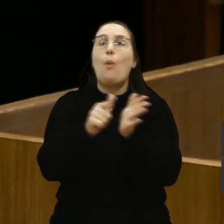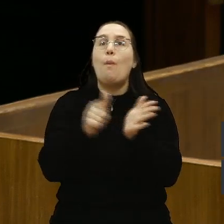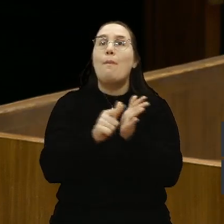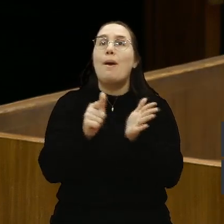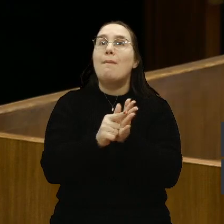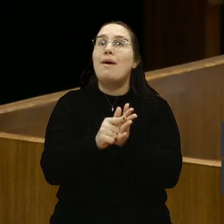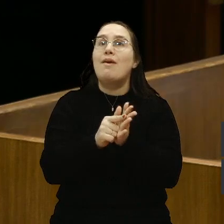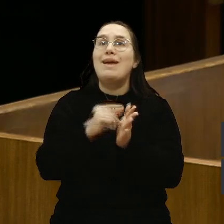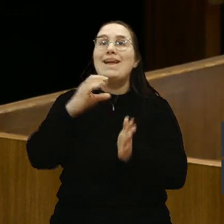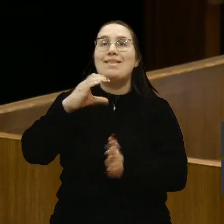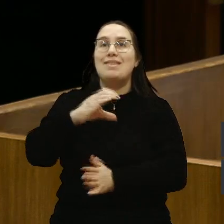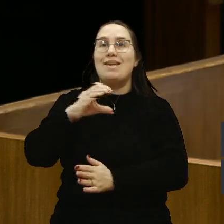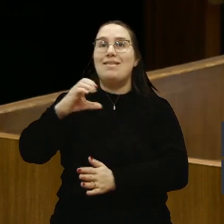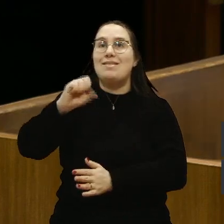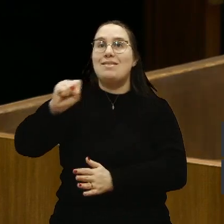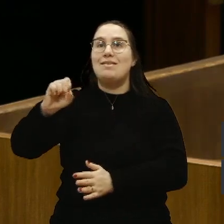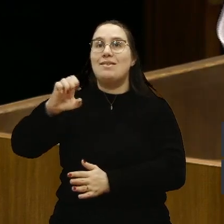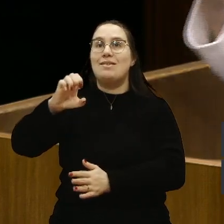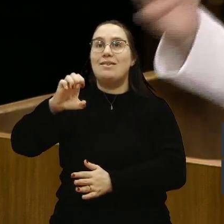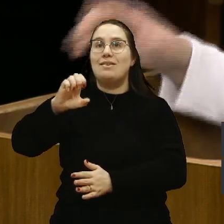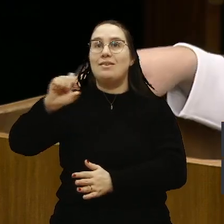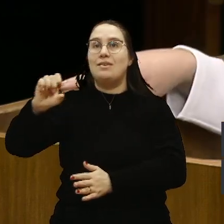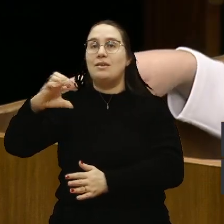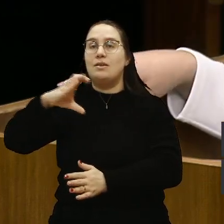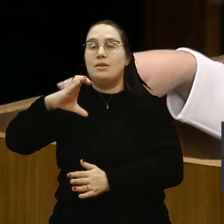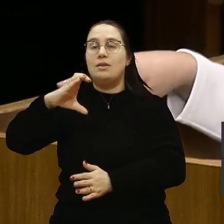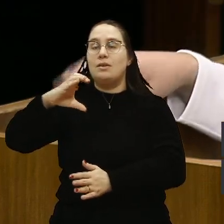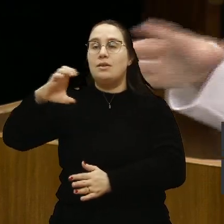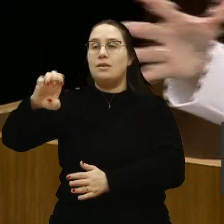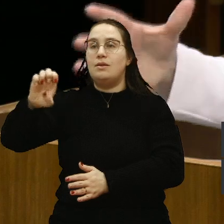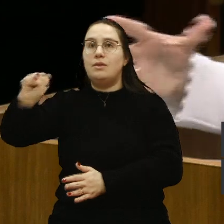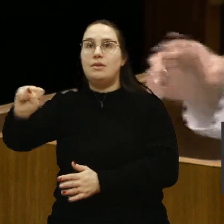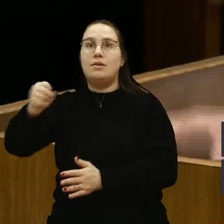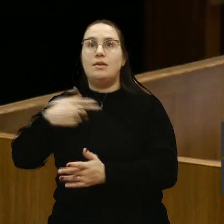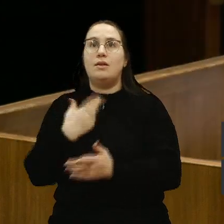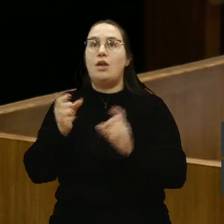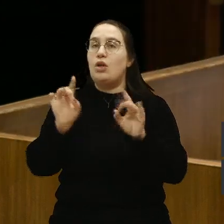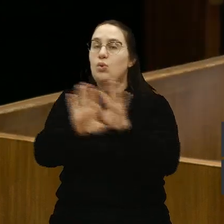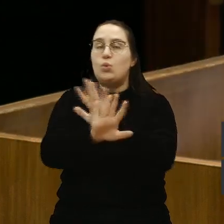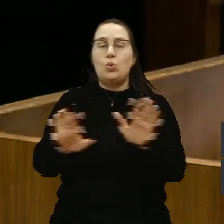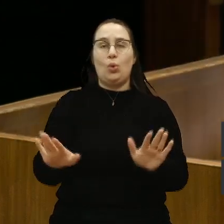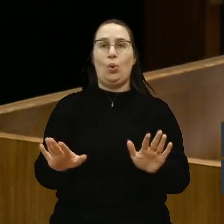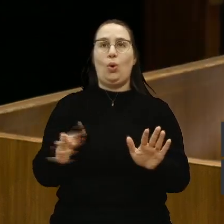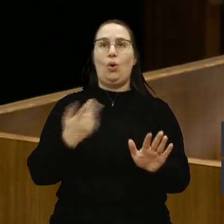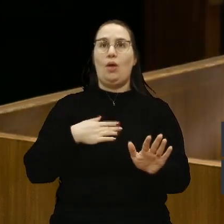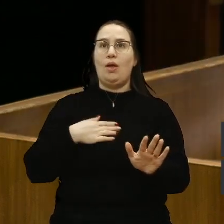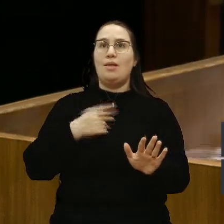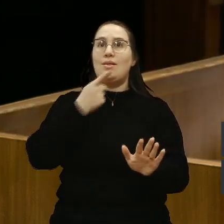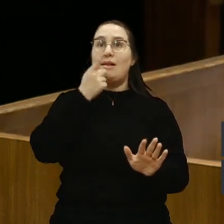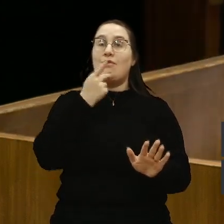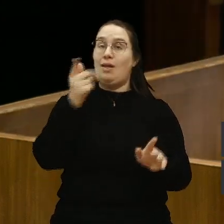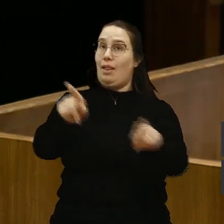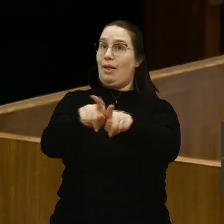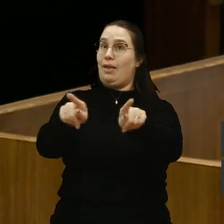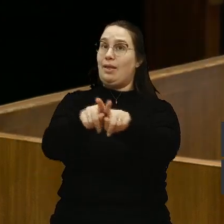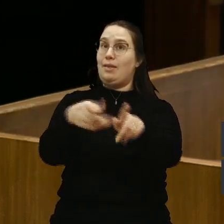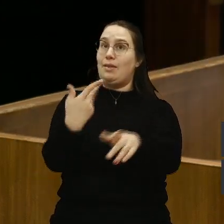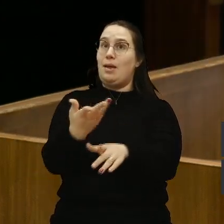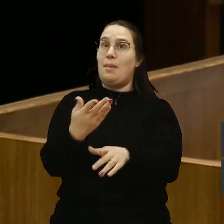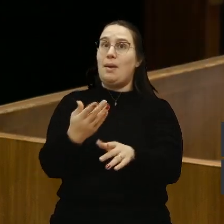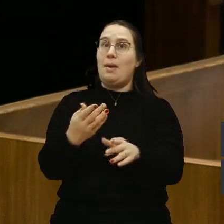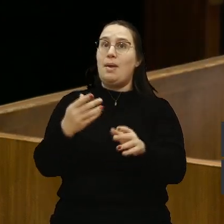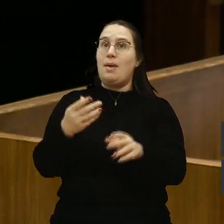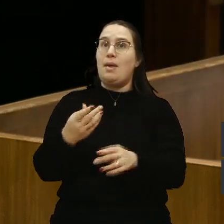o CES, não fica para a pessoa saber exatamente o nome do procedimento. É só isso. Sem falar na questão do